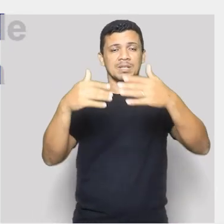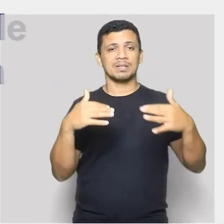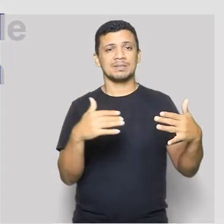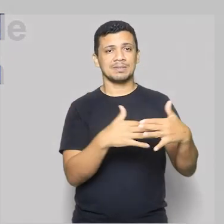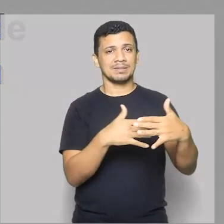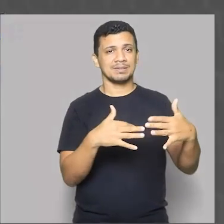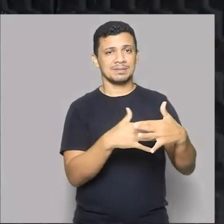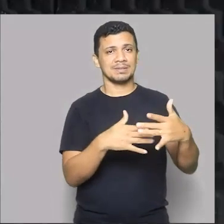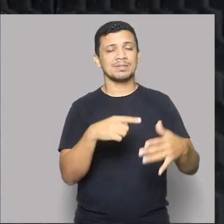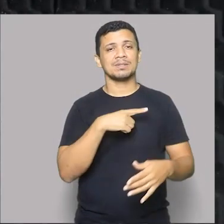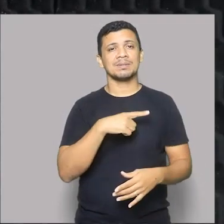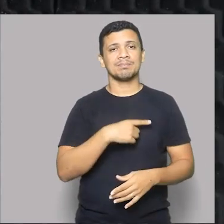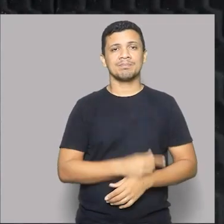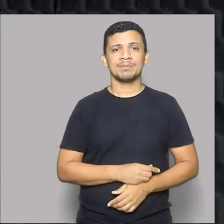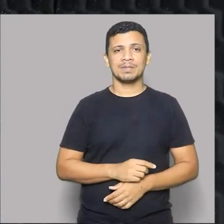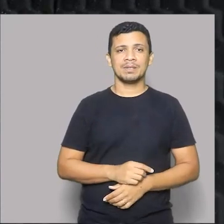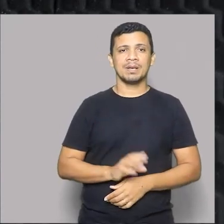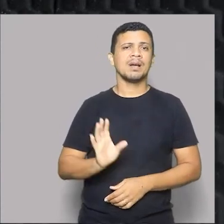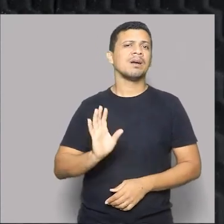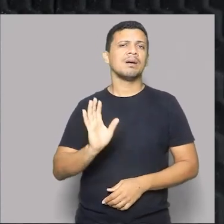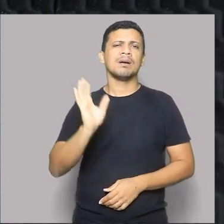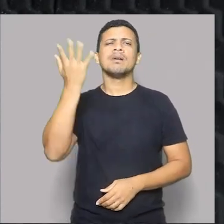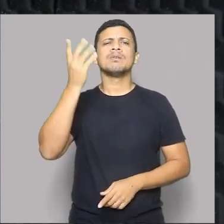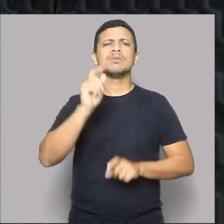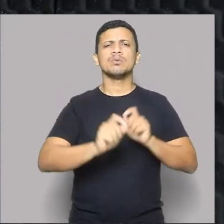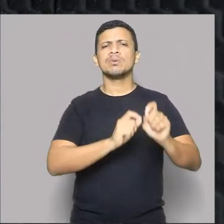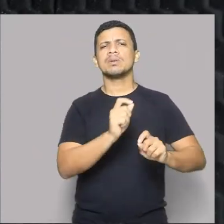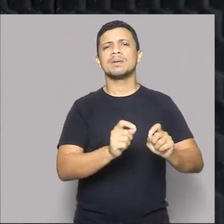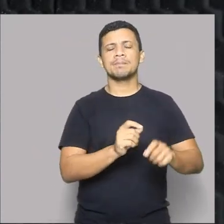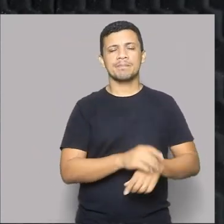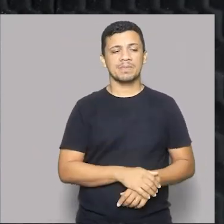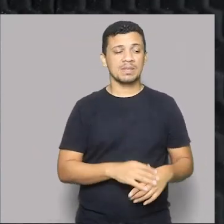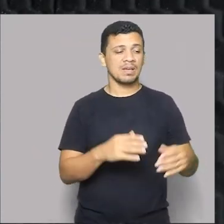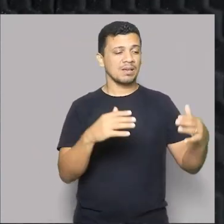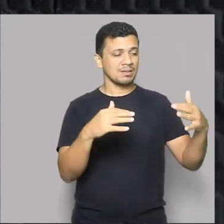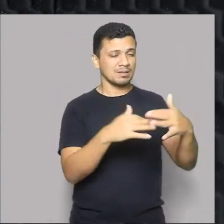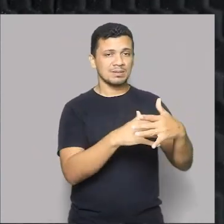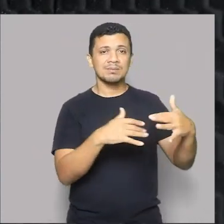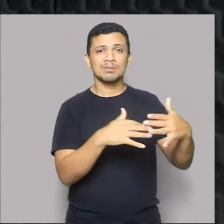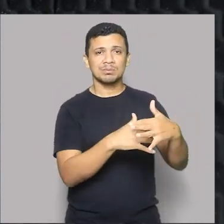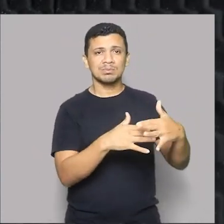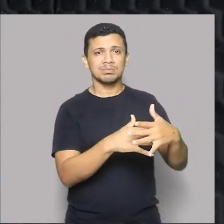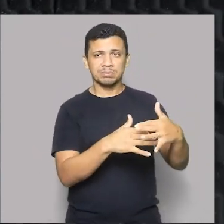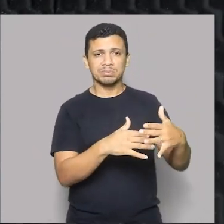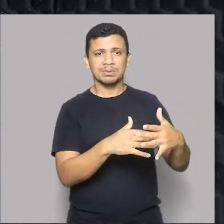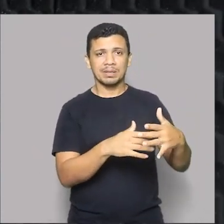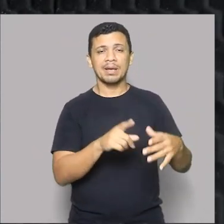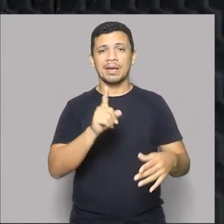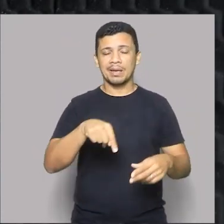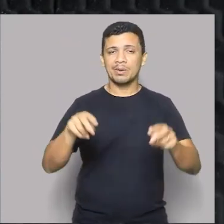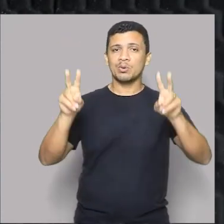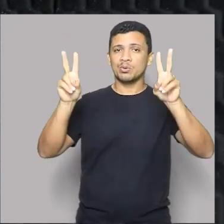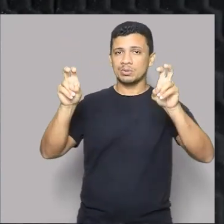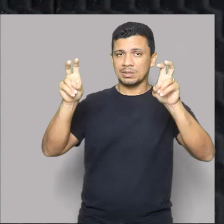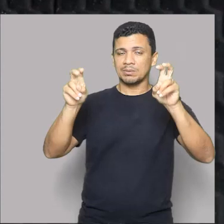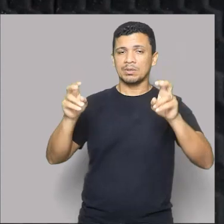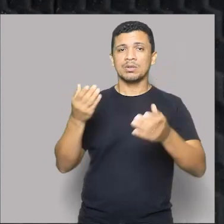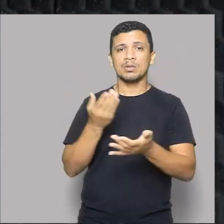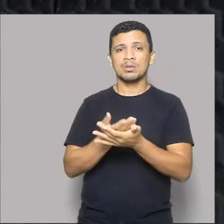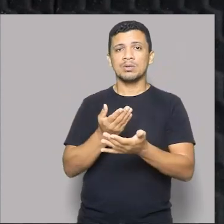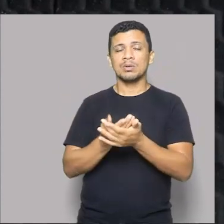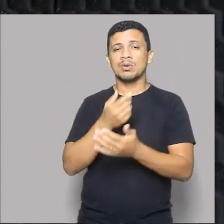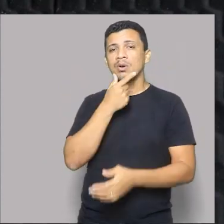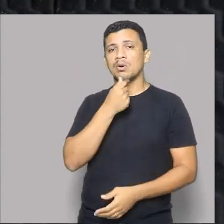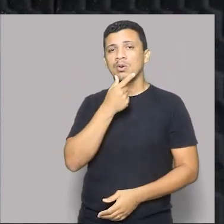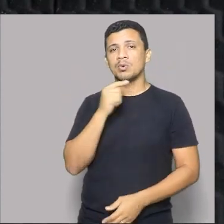teria. O que isso aconteceu? O processo de urbanização, e isso é até um tema falado pelo geógrafo chamado